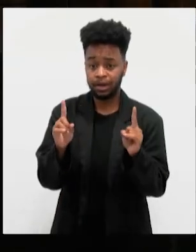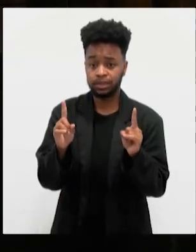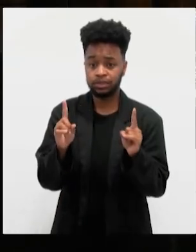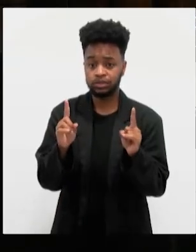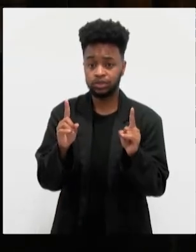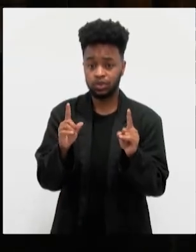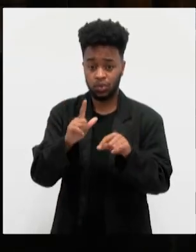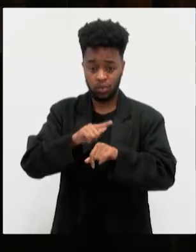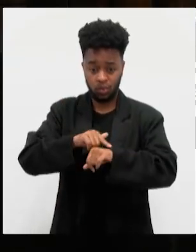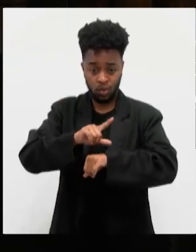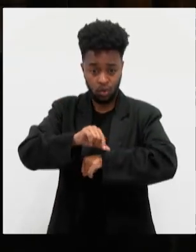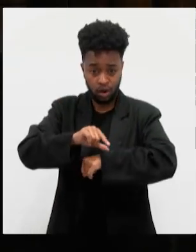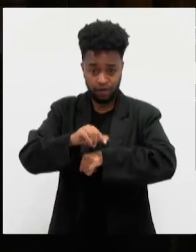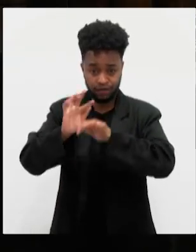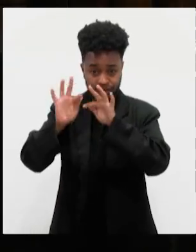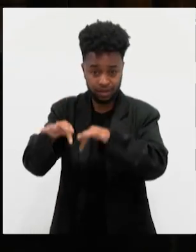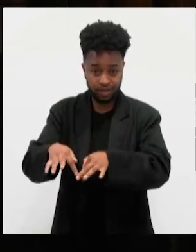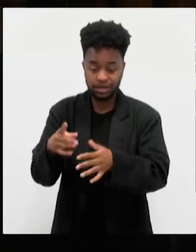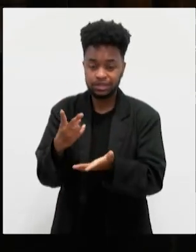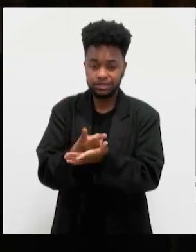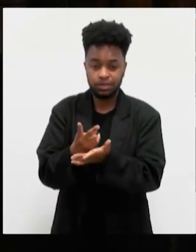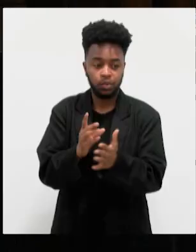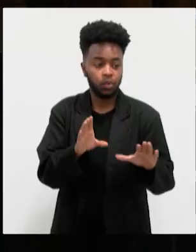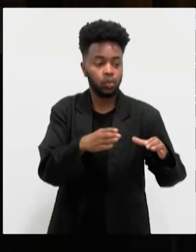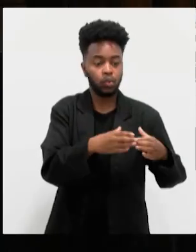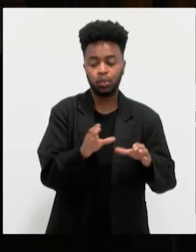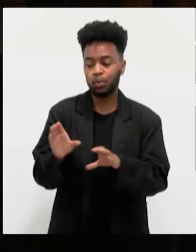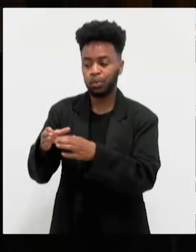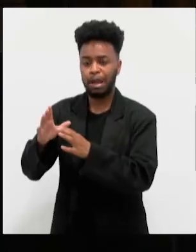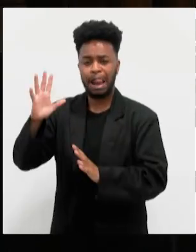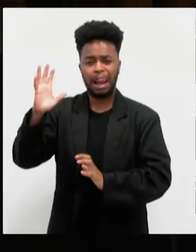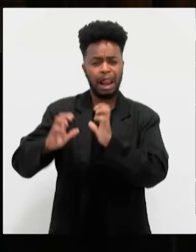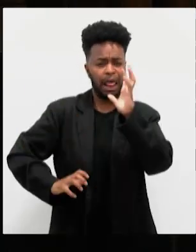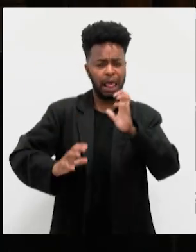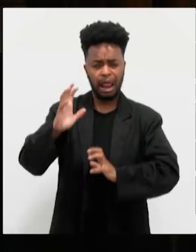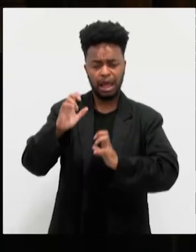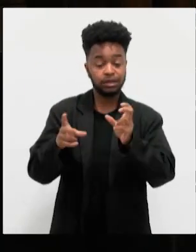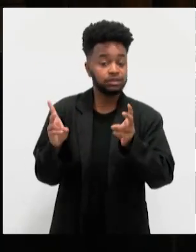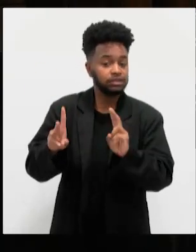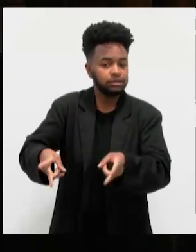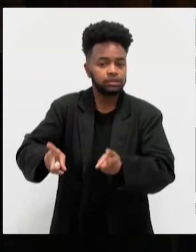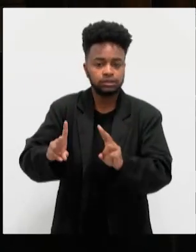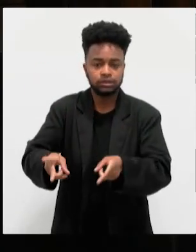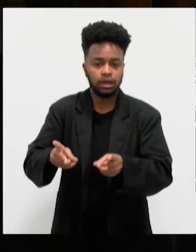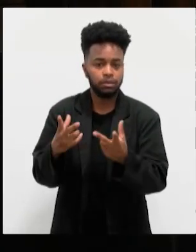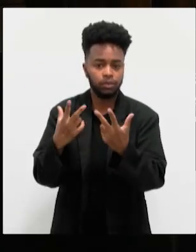expediente final, sempre os que vão brigar. São sempre os mesmos.